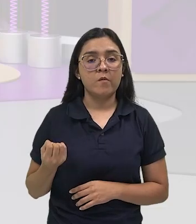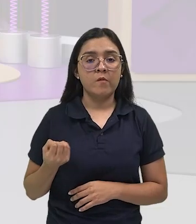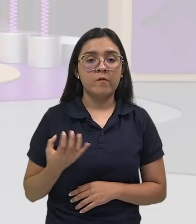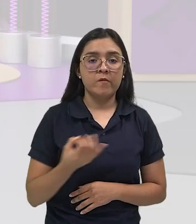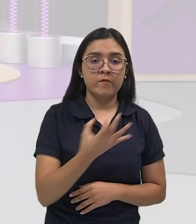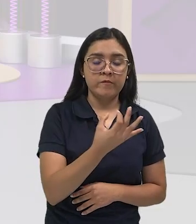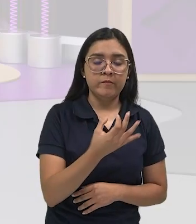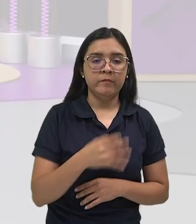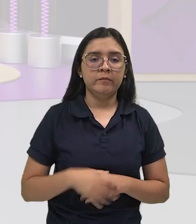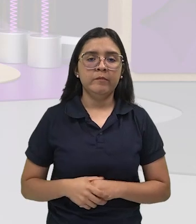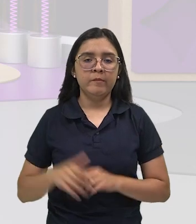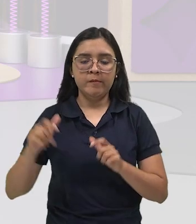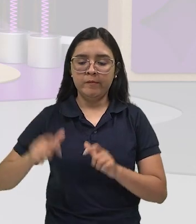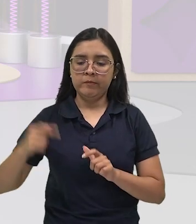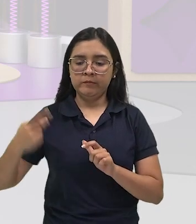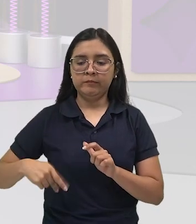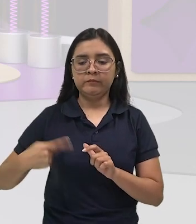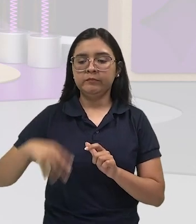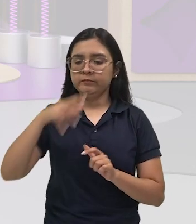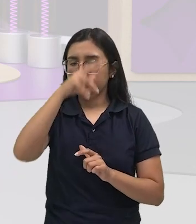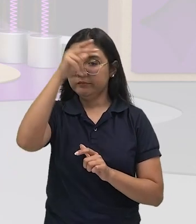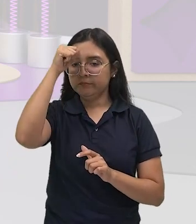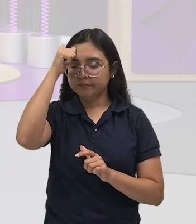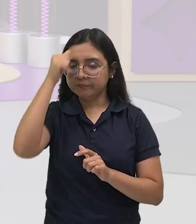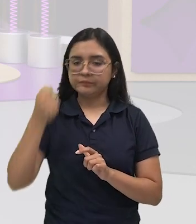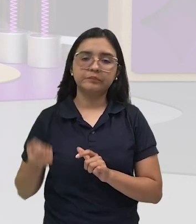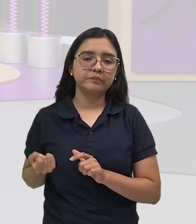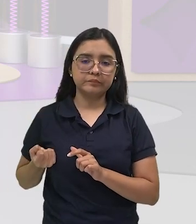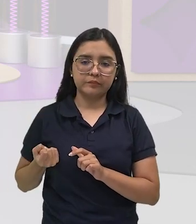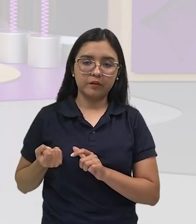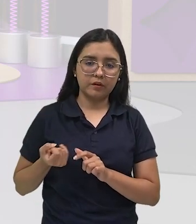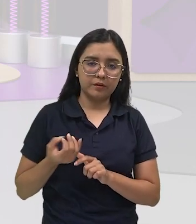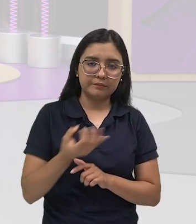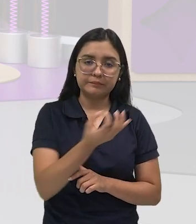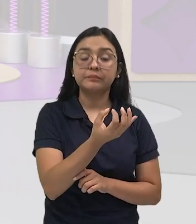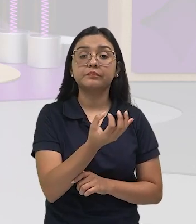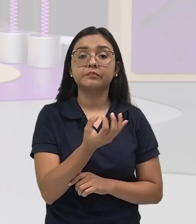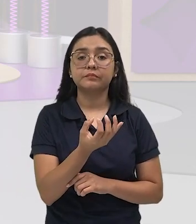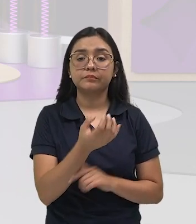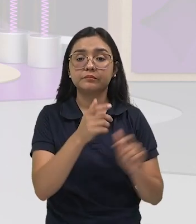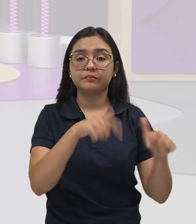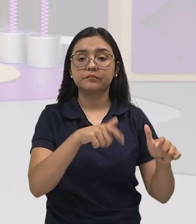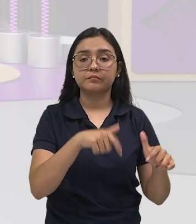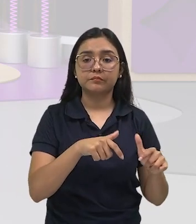sair daqui de Manaus e vou para